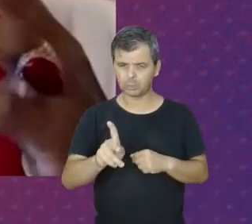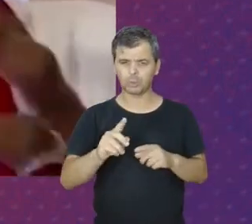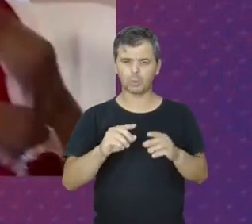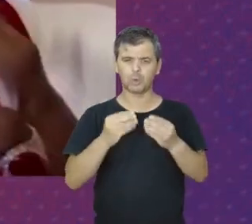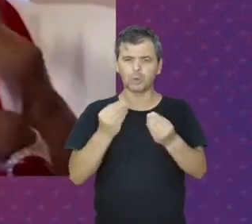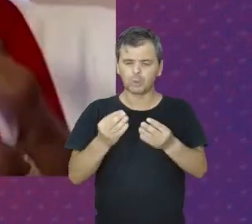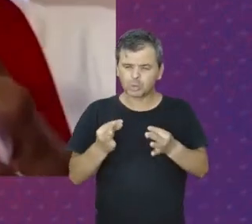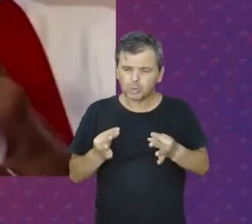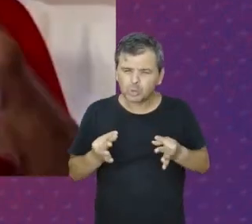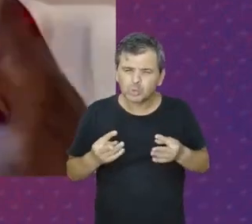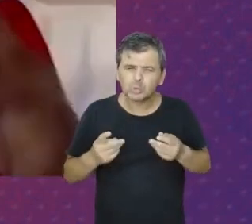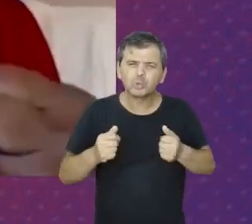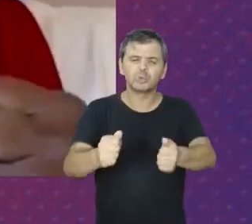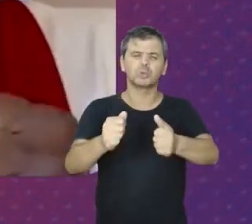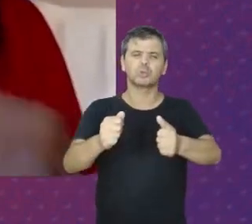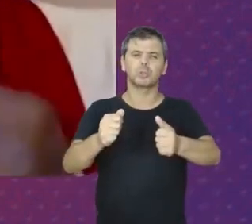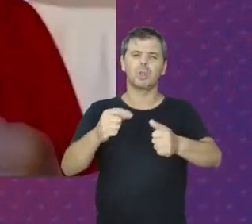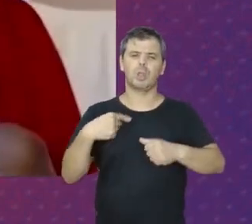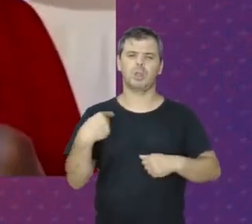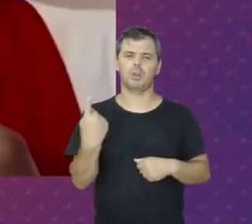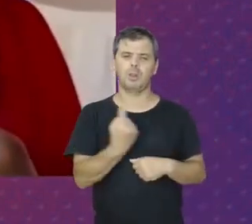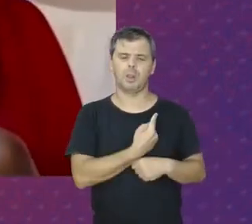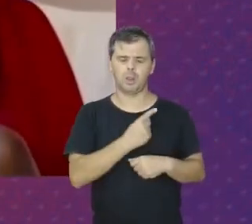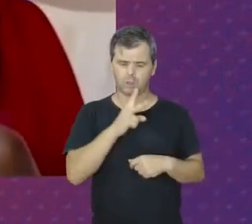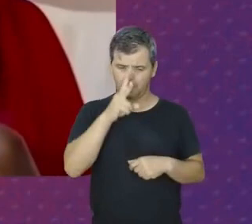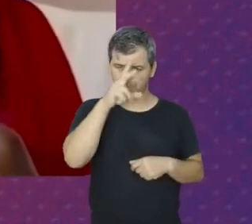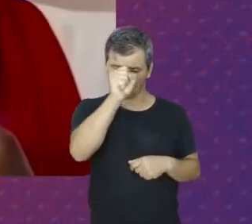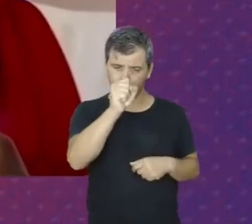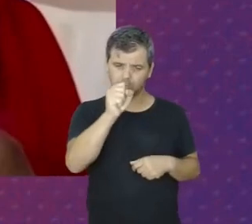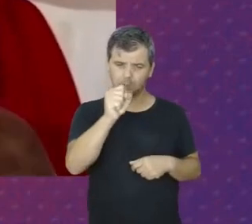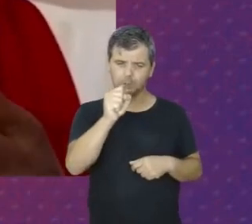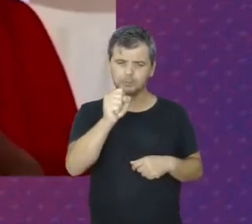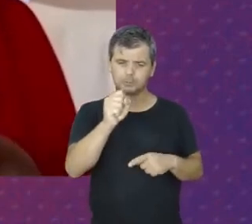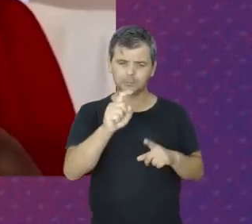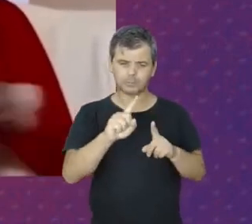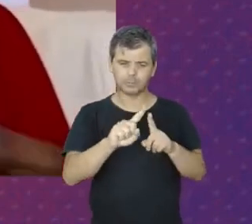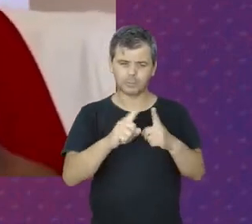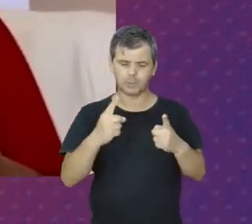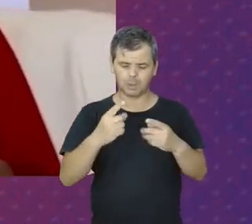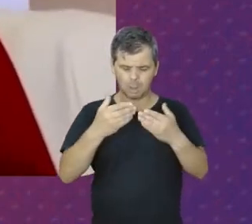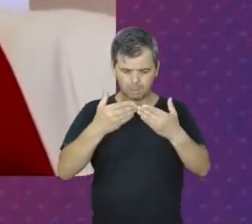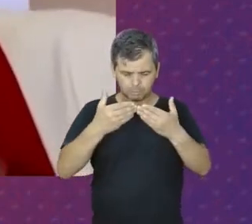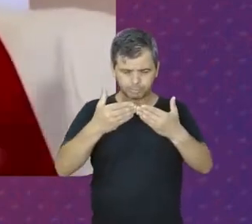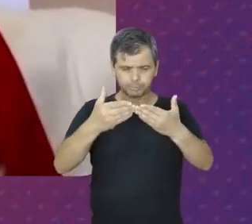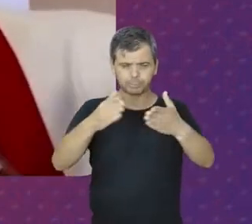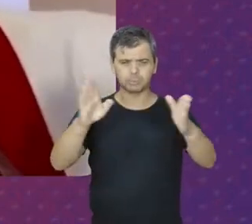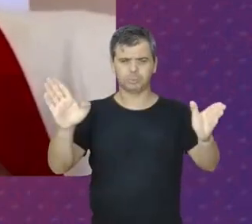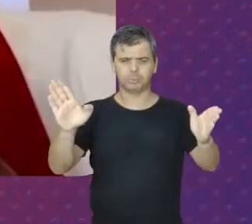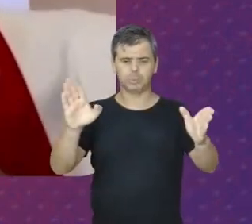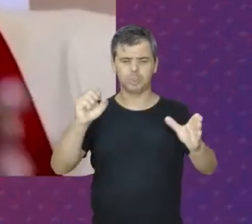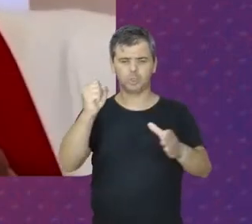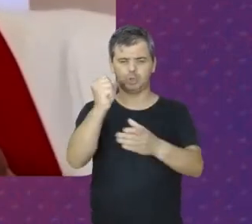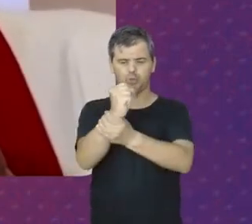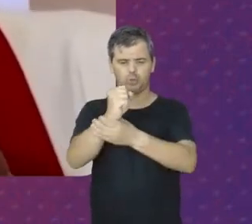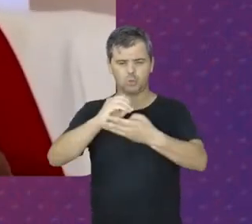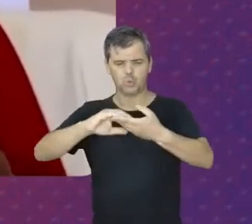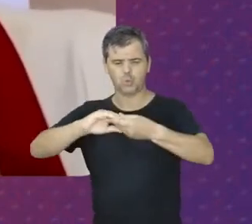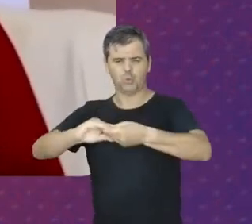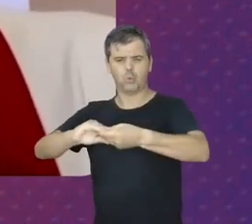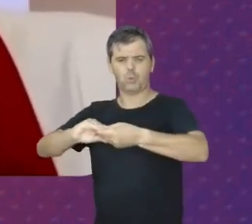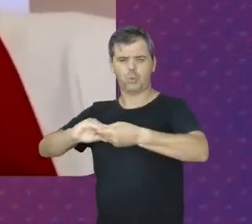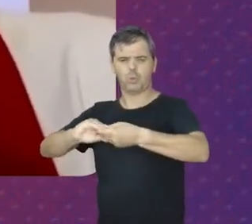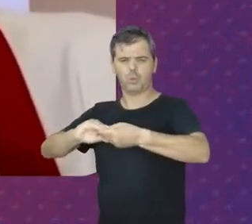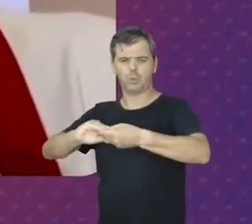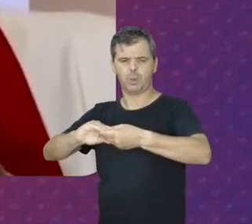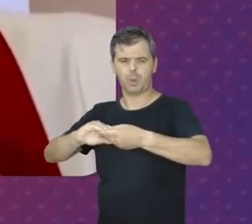com toda a nossa força, abrindo as portas, segurando na mão de cada um.